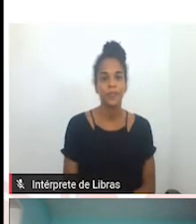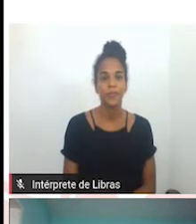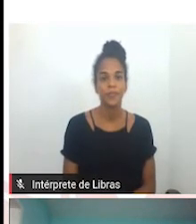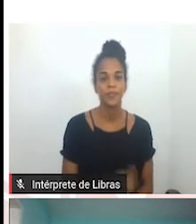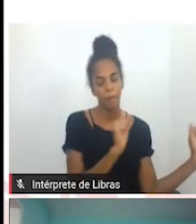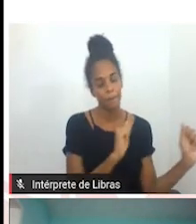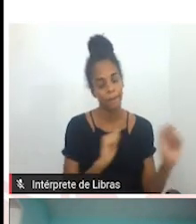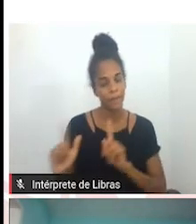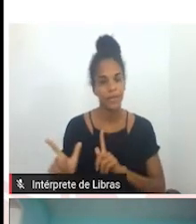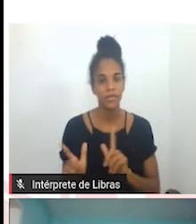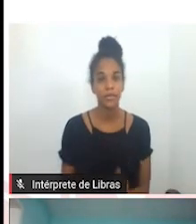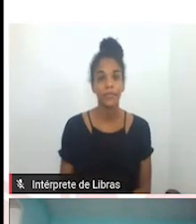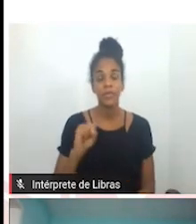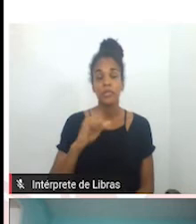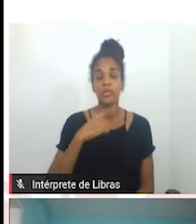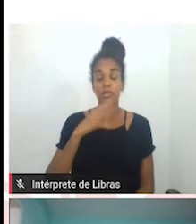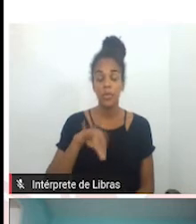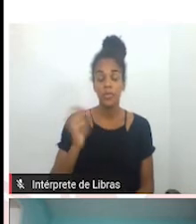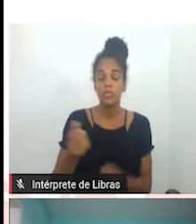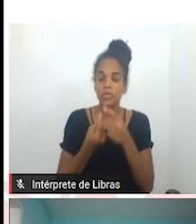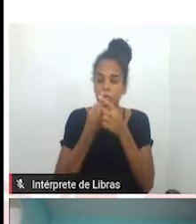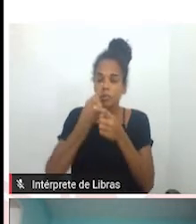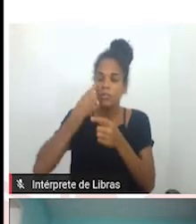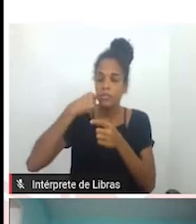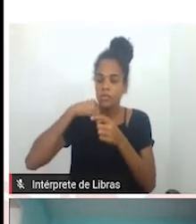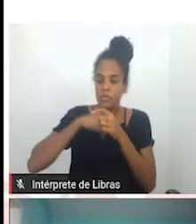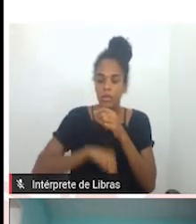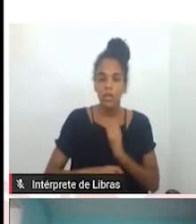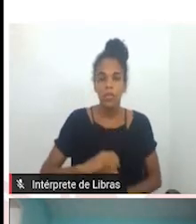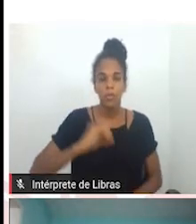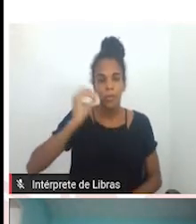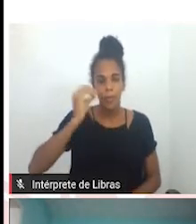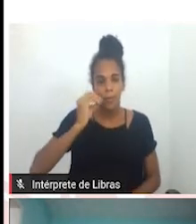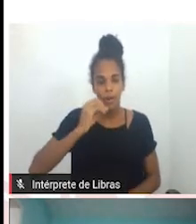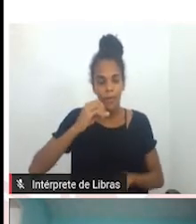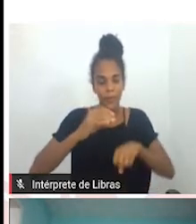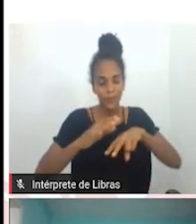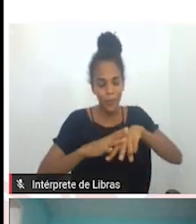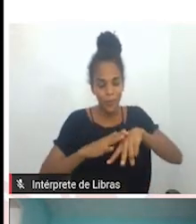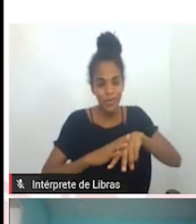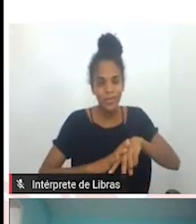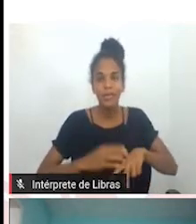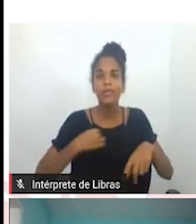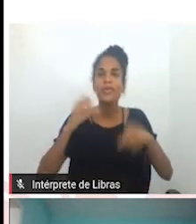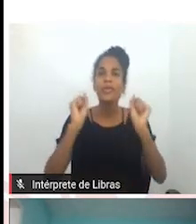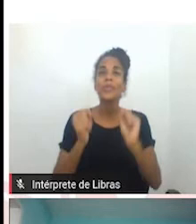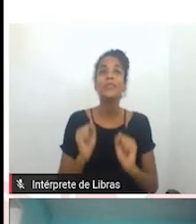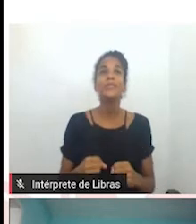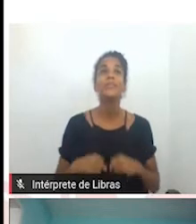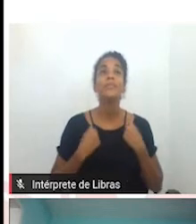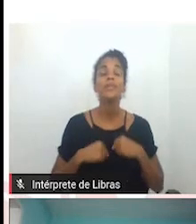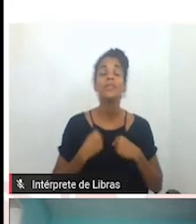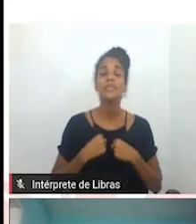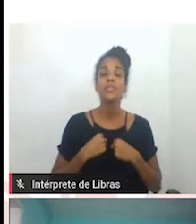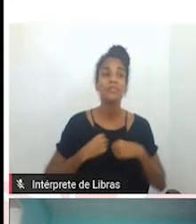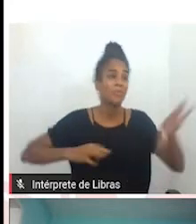Pronto, então se eu vou precisar entubar o paciente, o que é que a gente vai precisar para que não haja tumulto no momento da intubação?